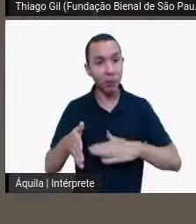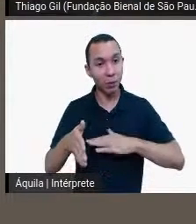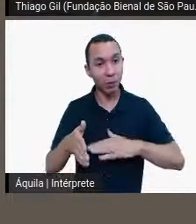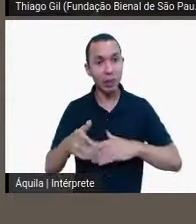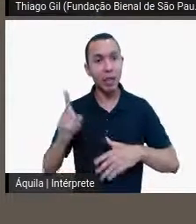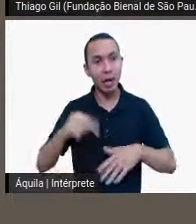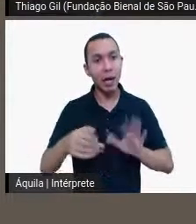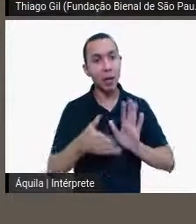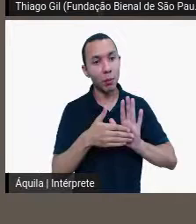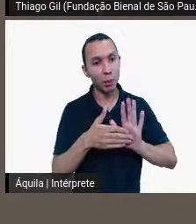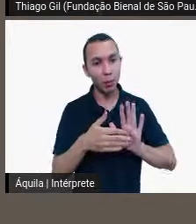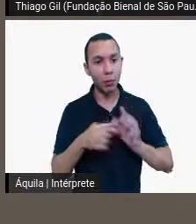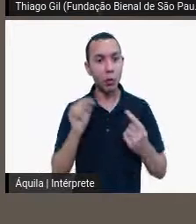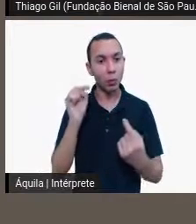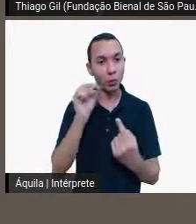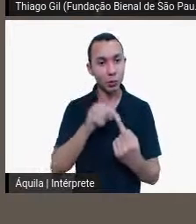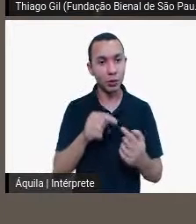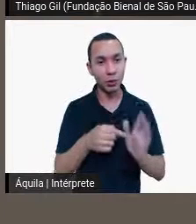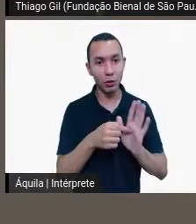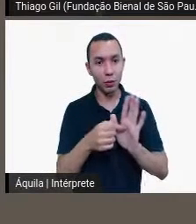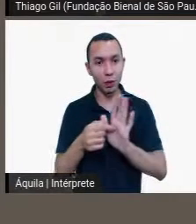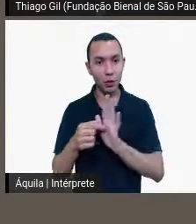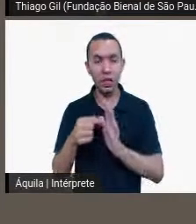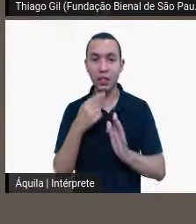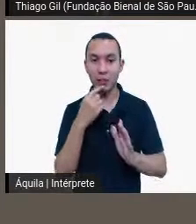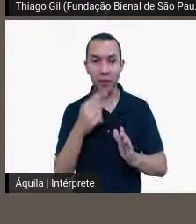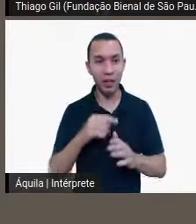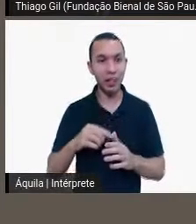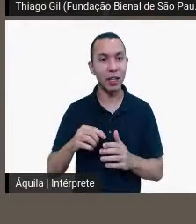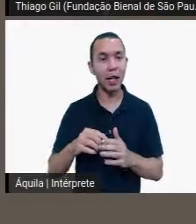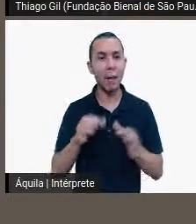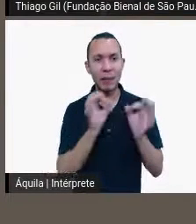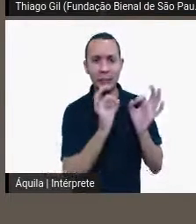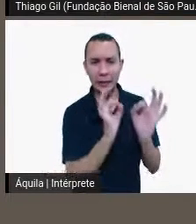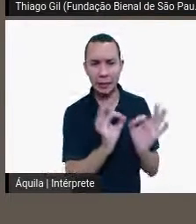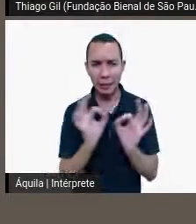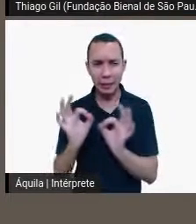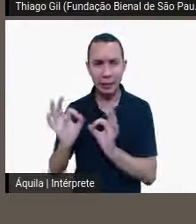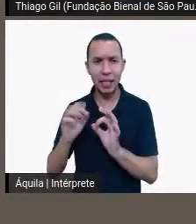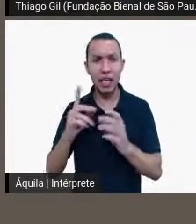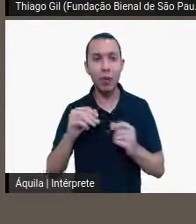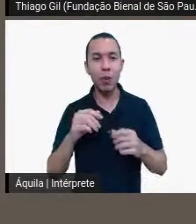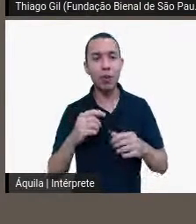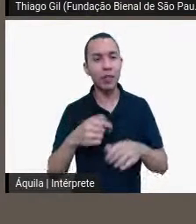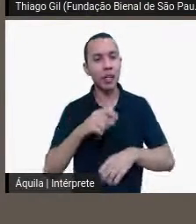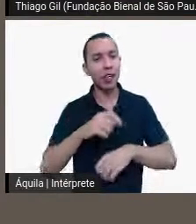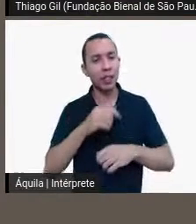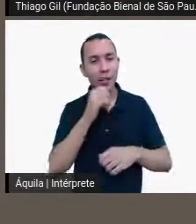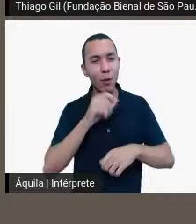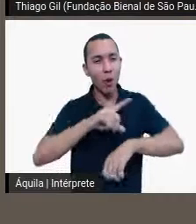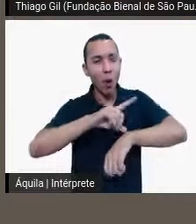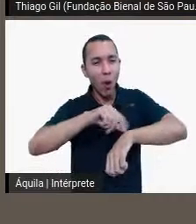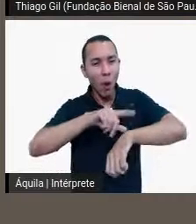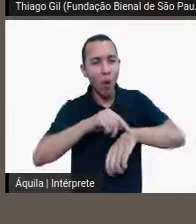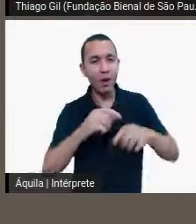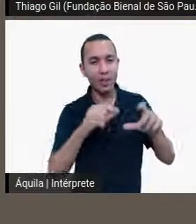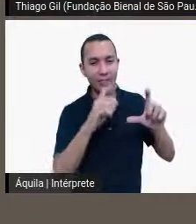de acertar os ponteiros, como eles mesmos diziam, né, do relógio da arte e da literatura feitas no